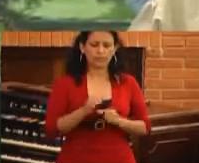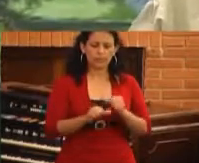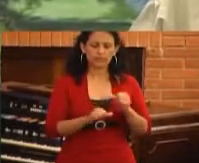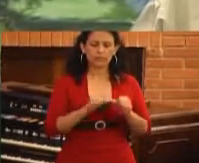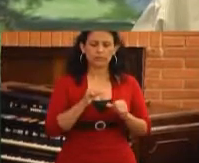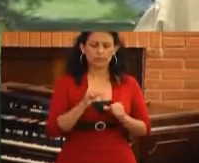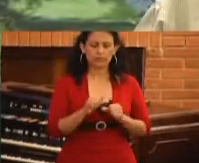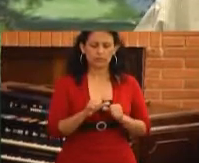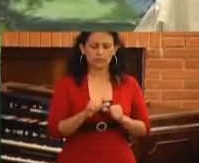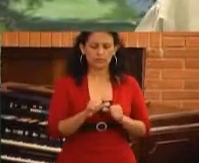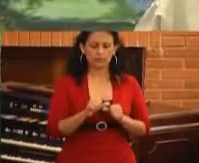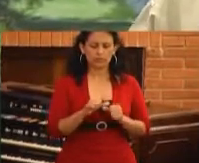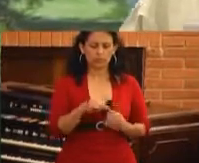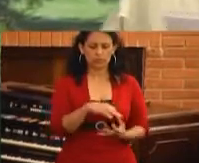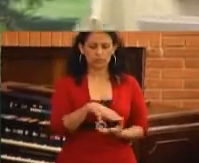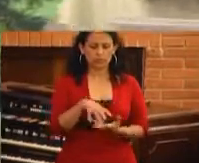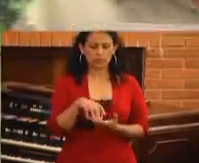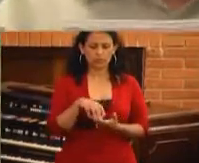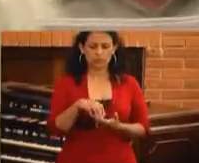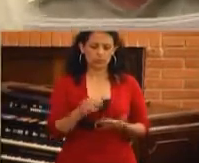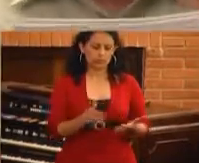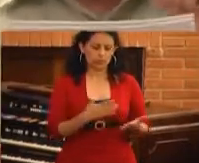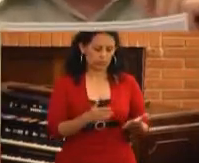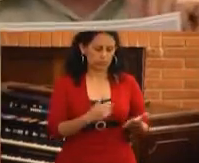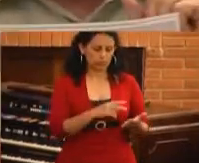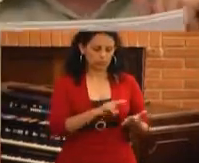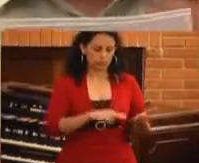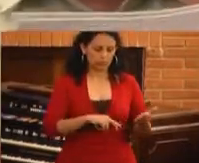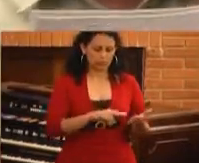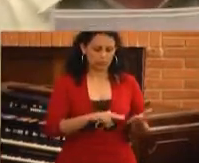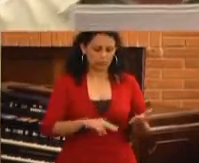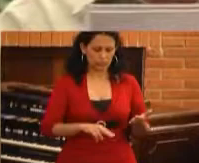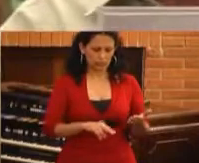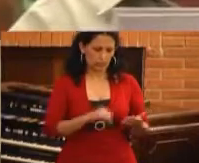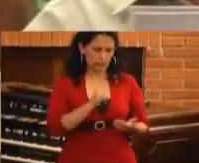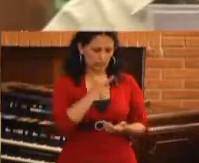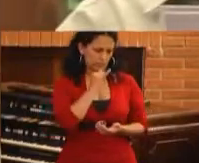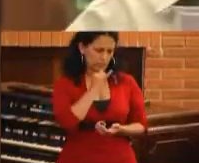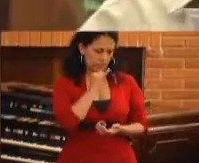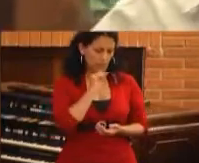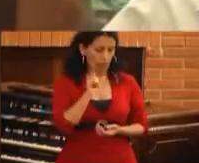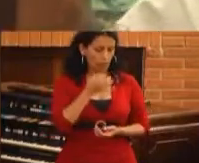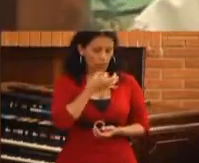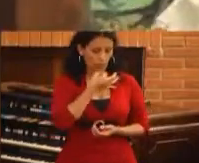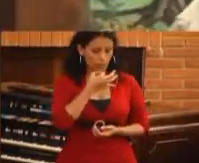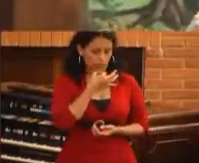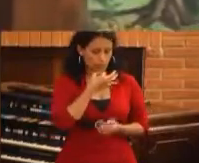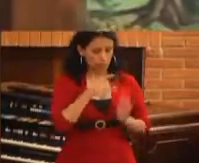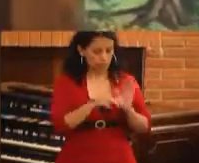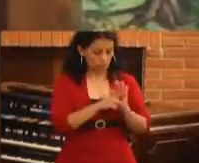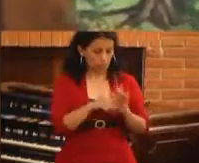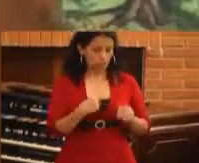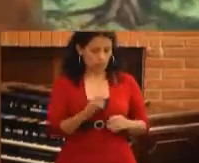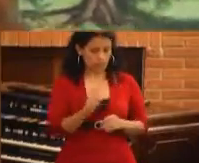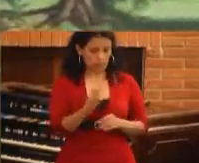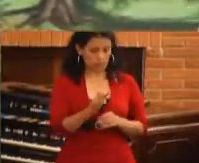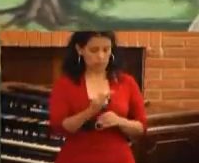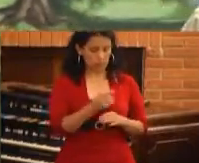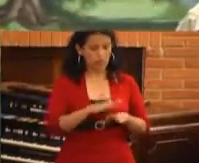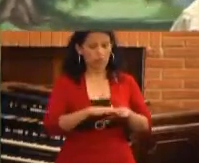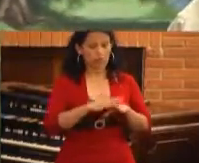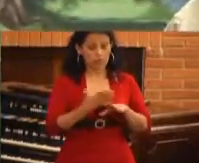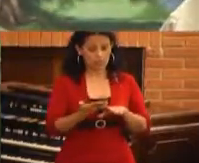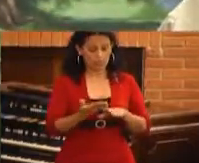muito, literatura. Estas não são apenas opiniões nossas, mas também conclusões às quais o